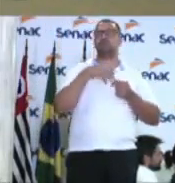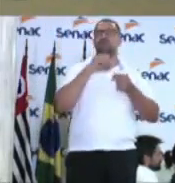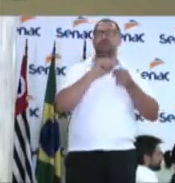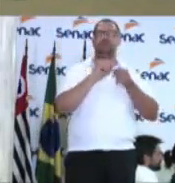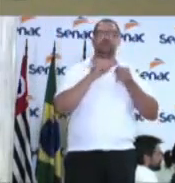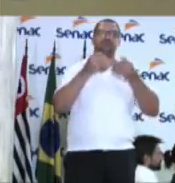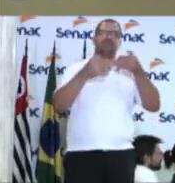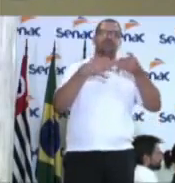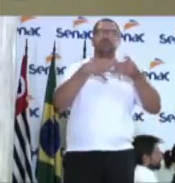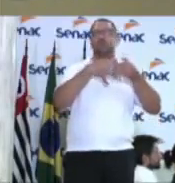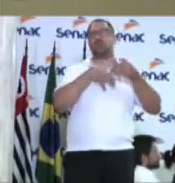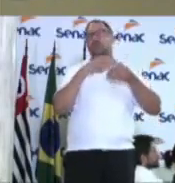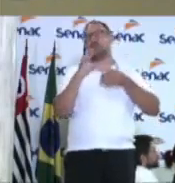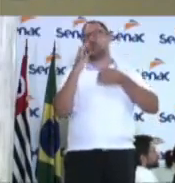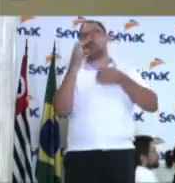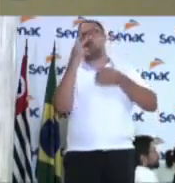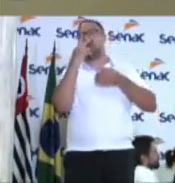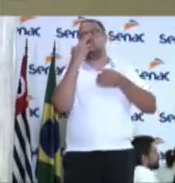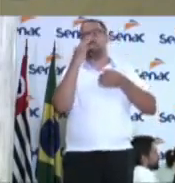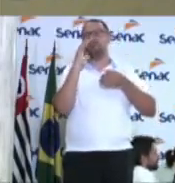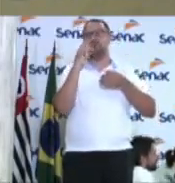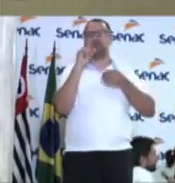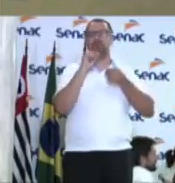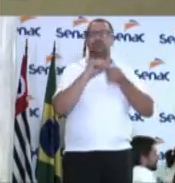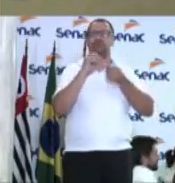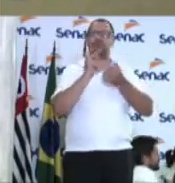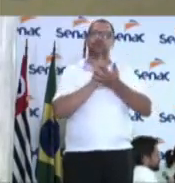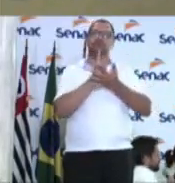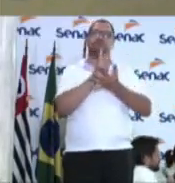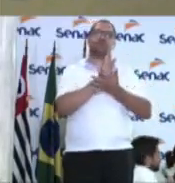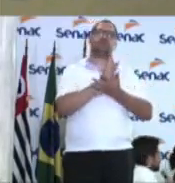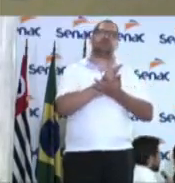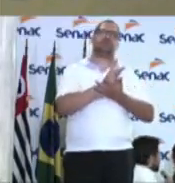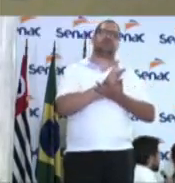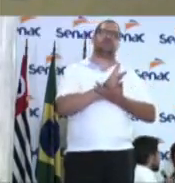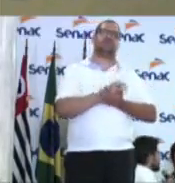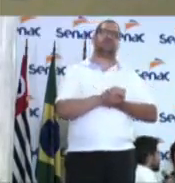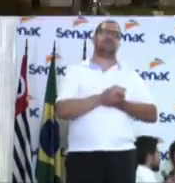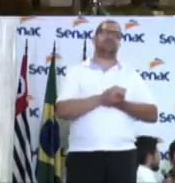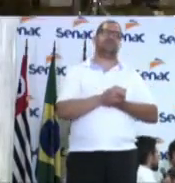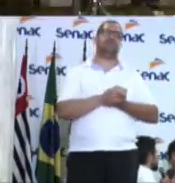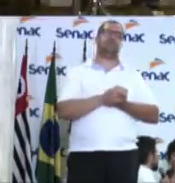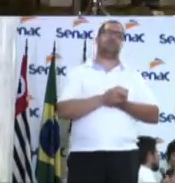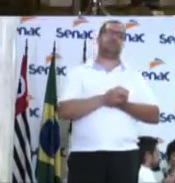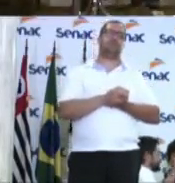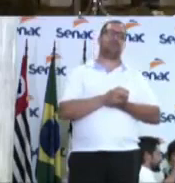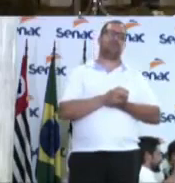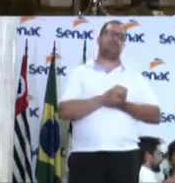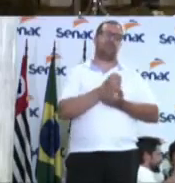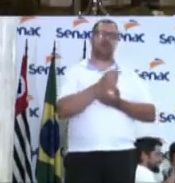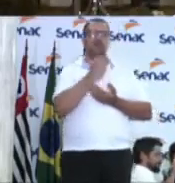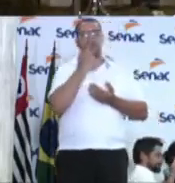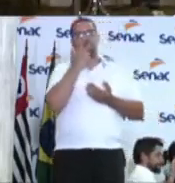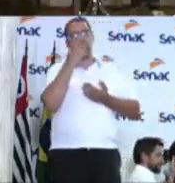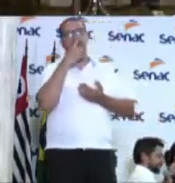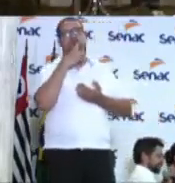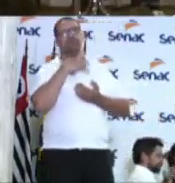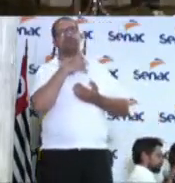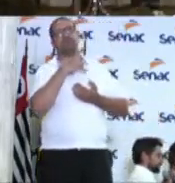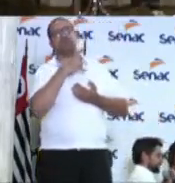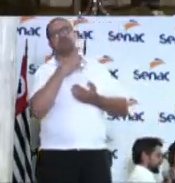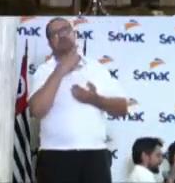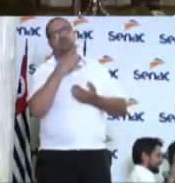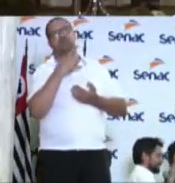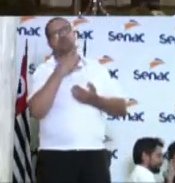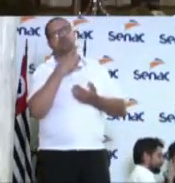desapego vocês já sentem acontecer ou vocês fazem ele acontecer na pancada mesmo? A gente está lidando com isso ainda. Você vê a Antártica ali, a quantidade de